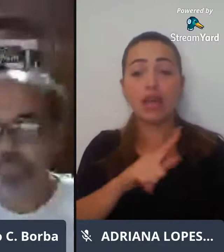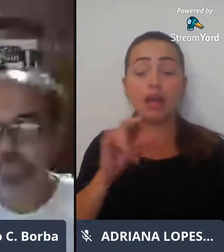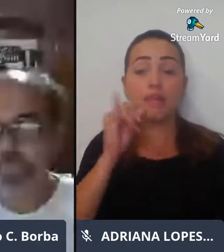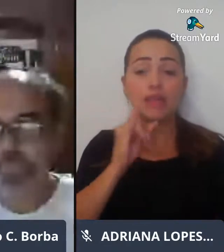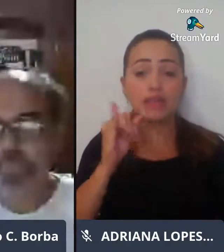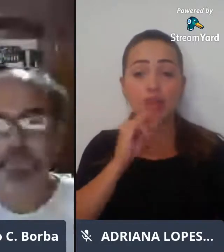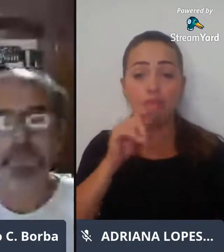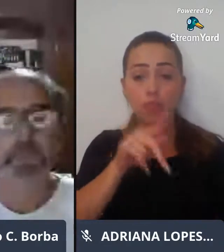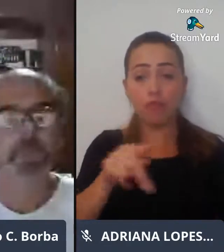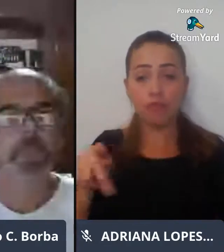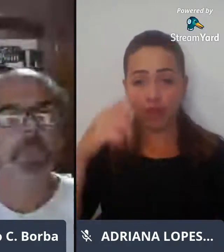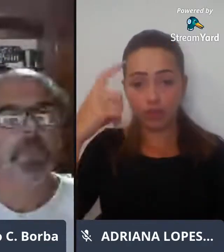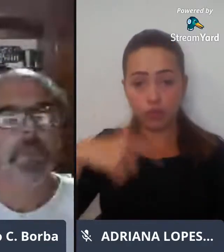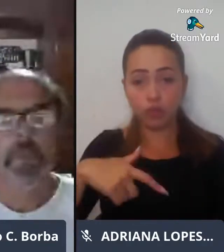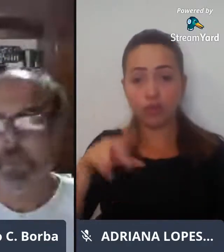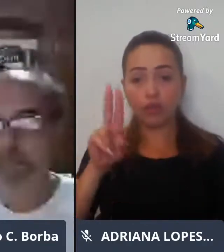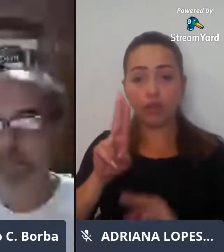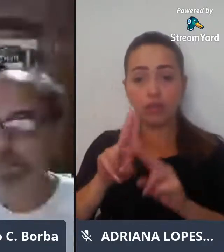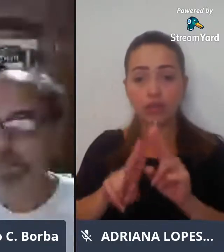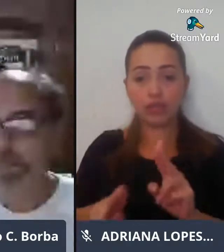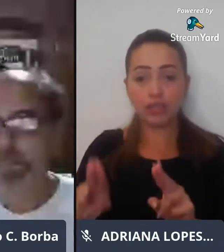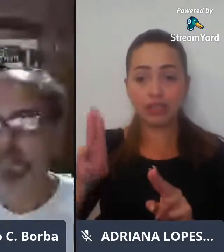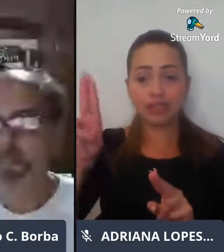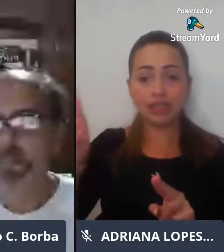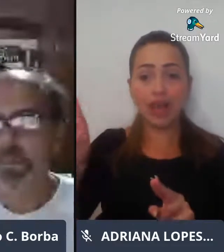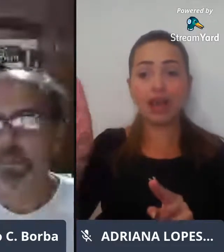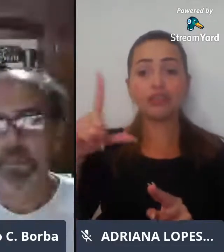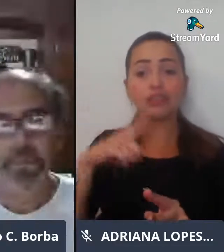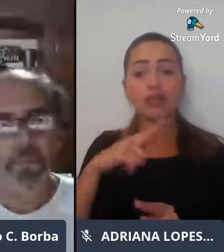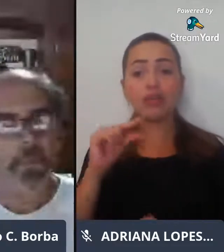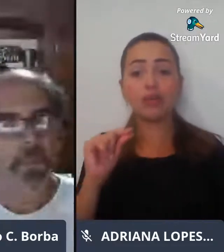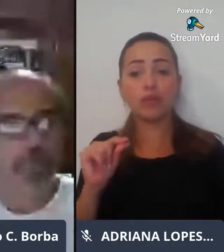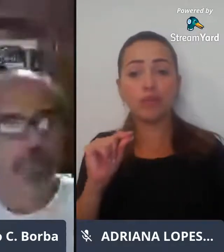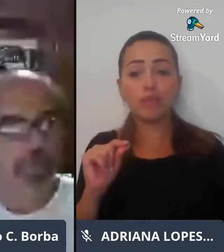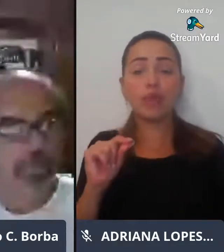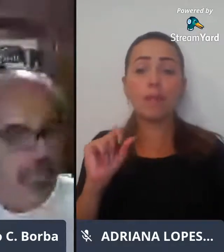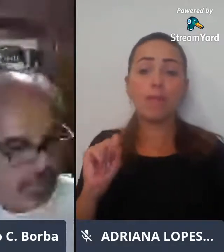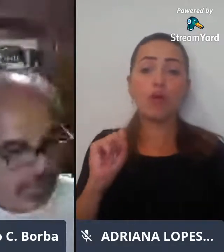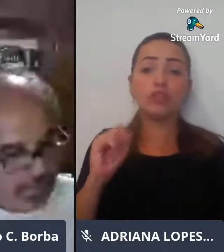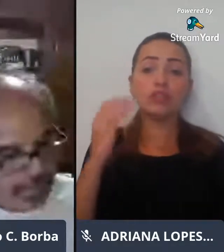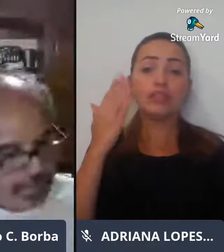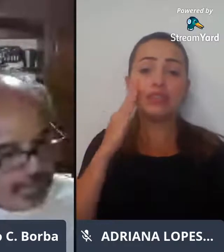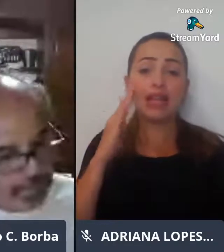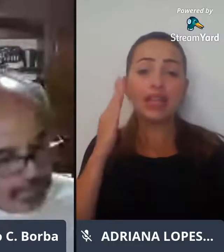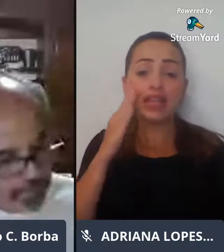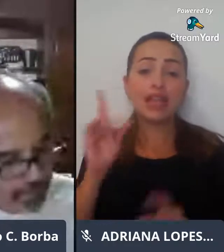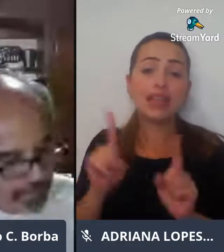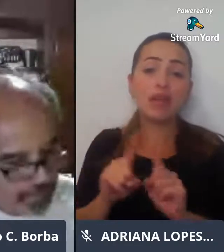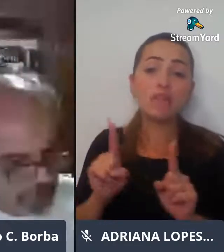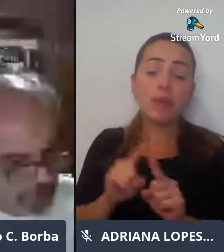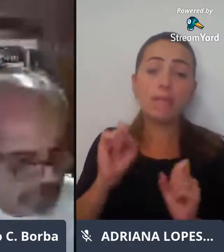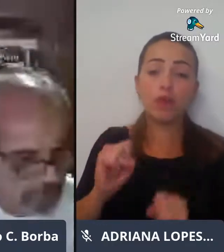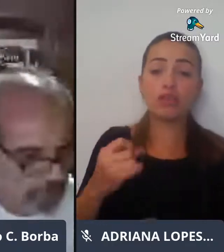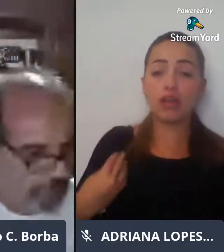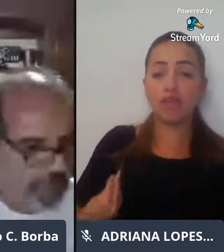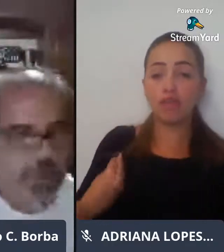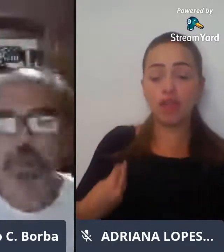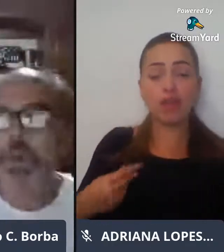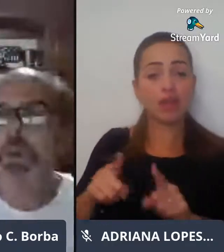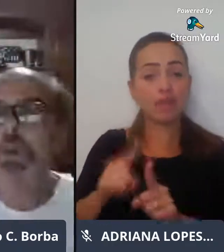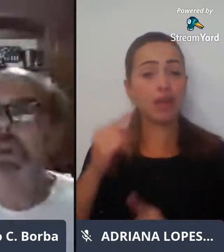da universidade, que às vezes nunca esteve na escola básica, também entenda e também comece a vivenciar essa